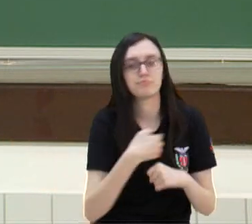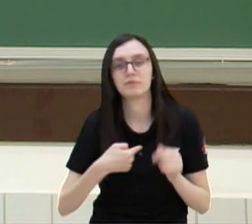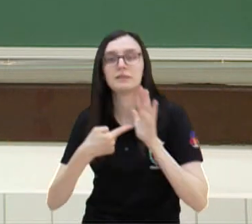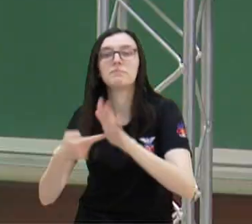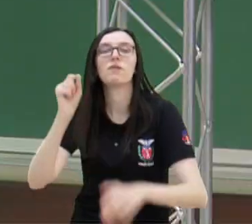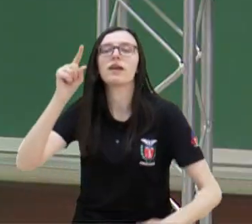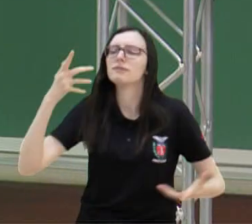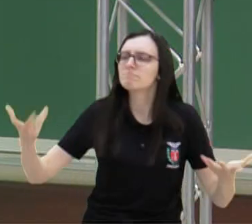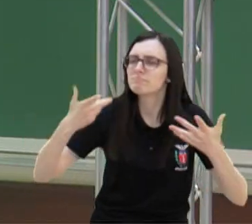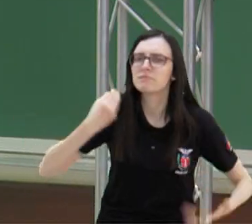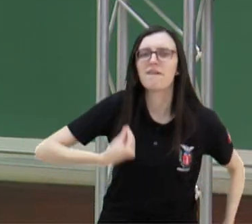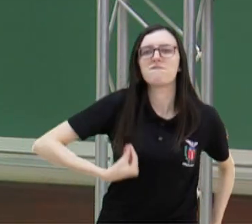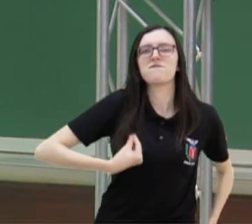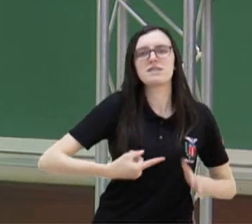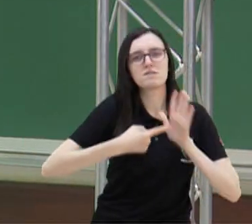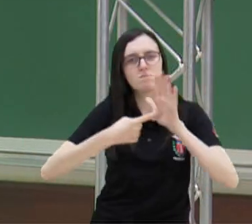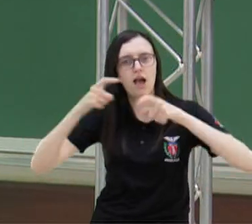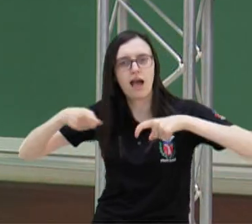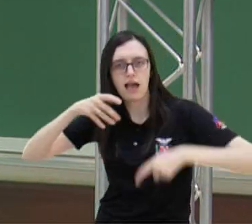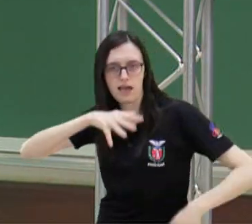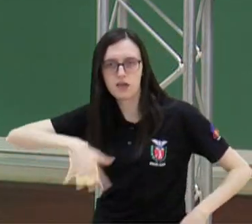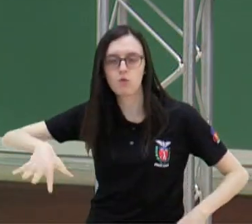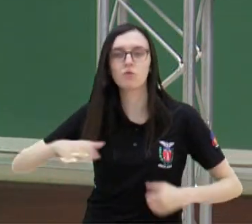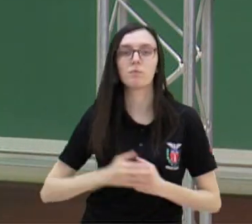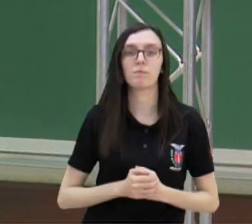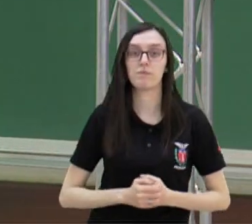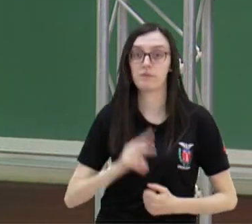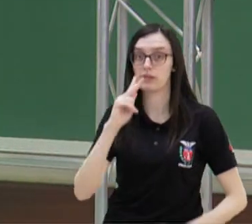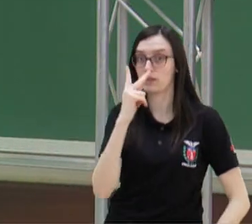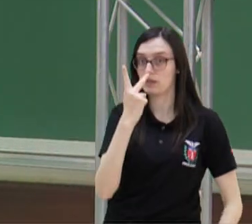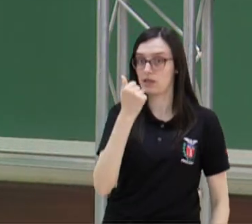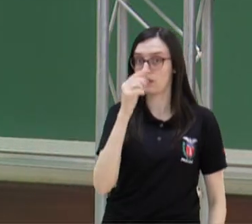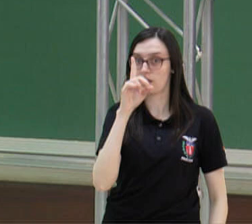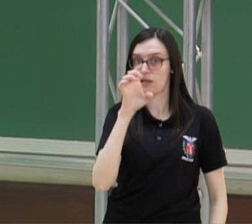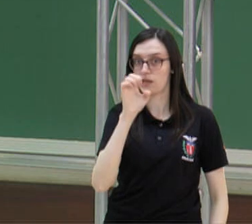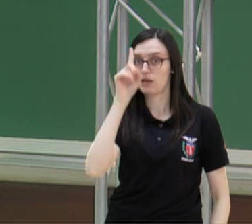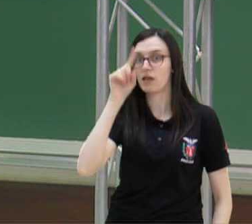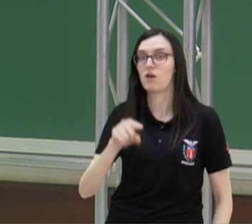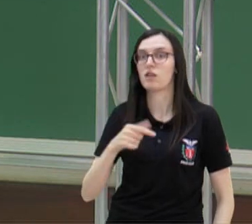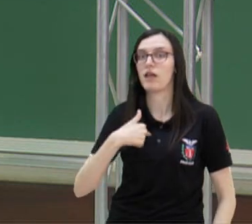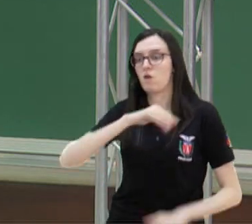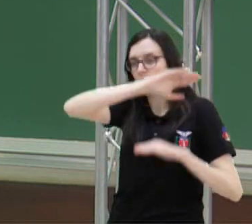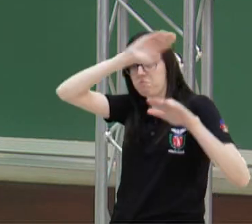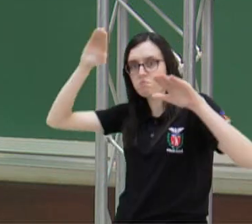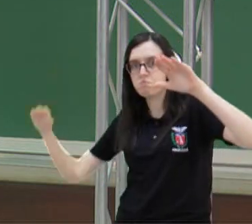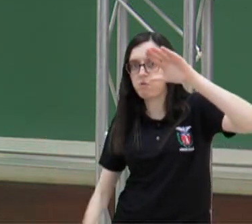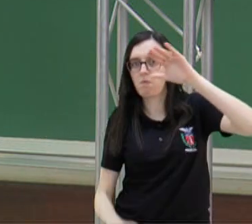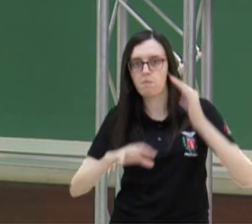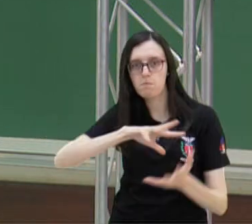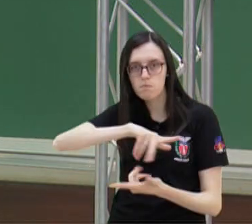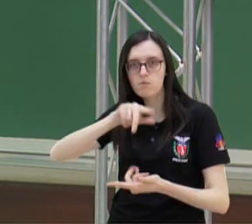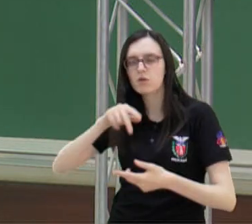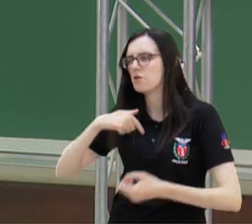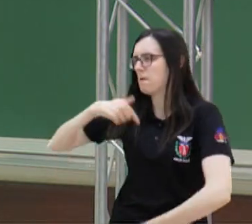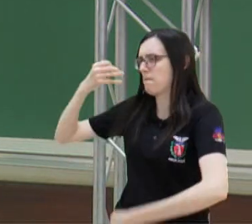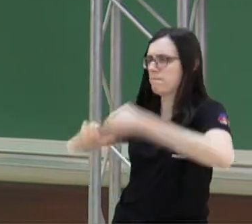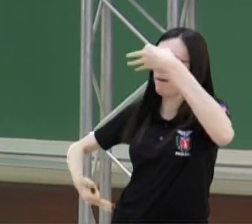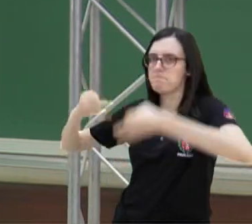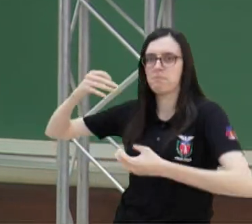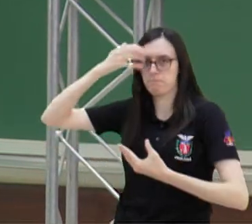de vida dentro da agricultura. E Hades, que é o deus do submundo, responsável por julgar as